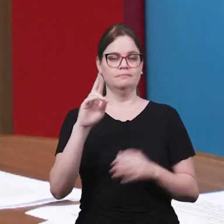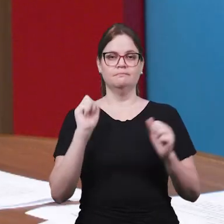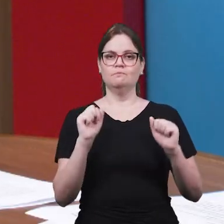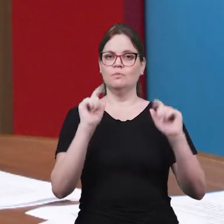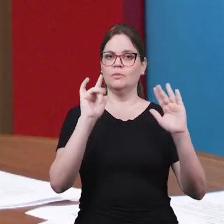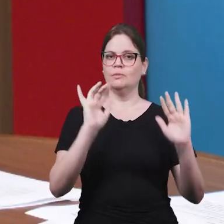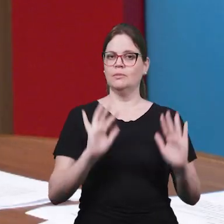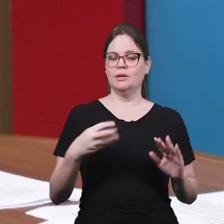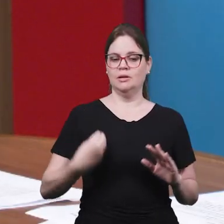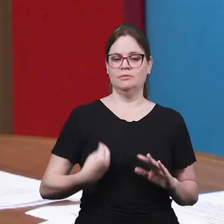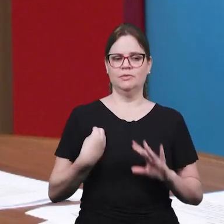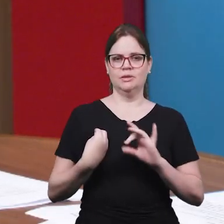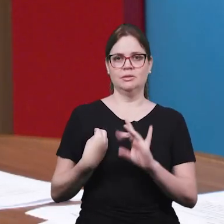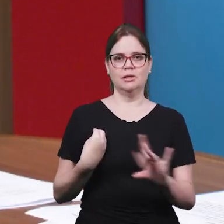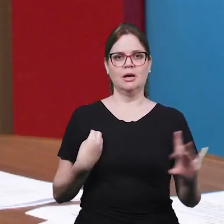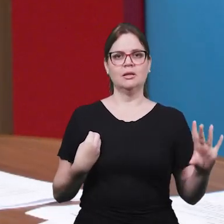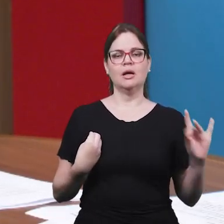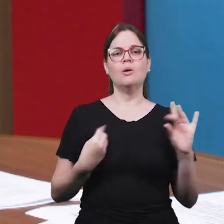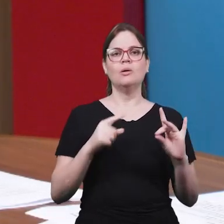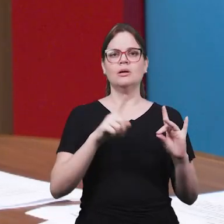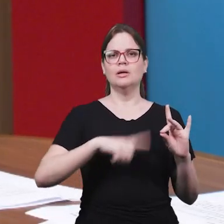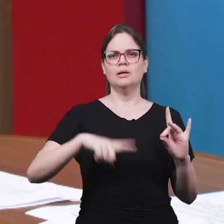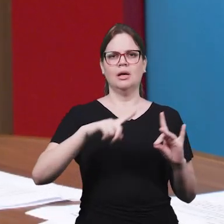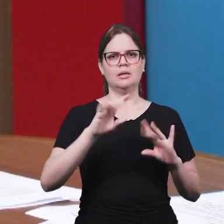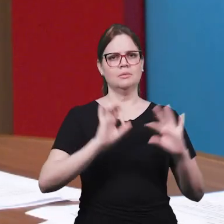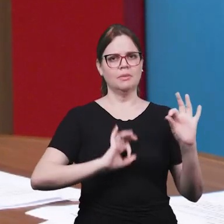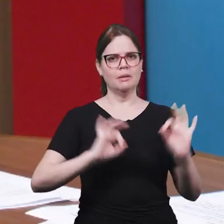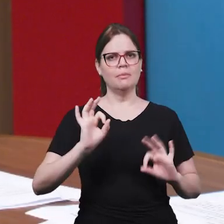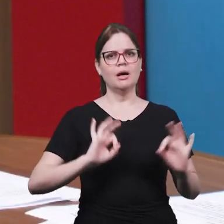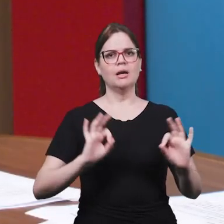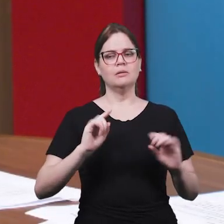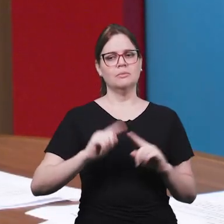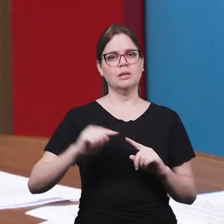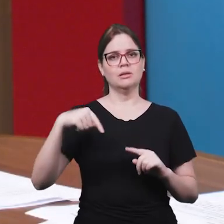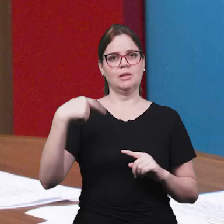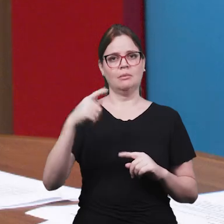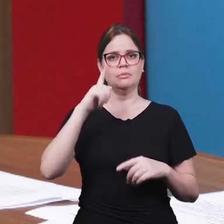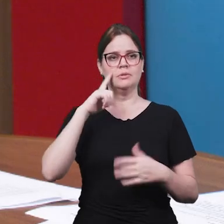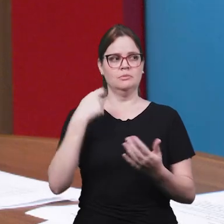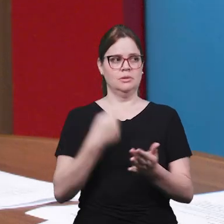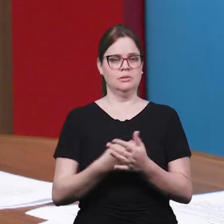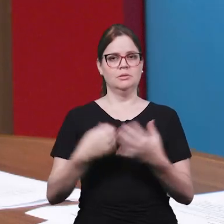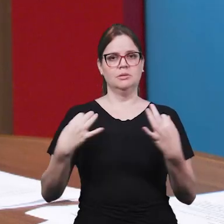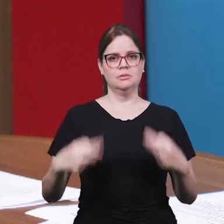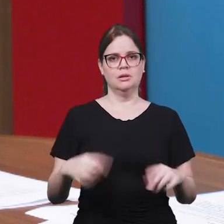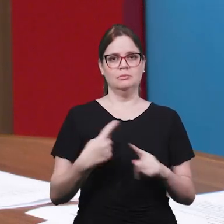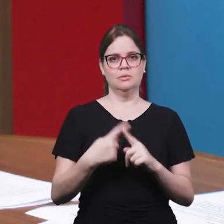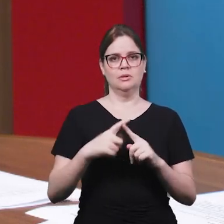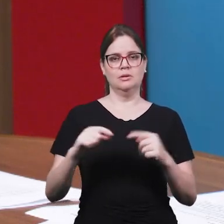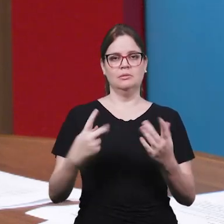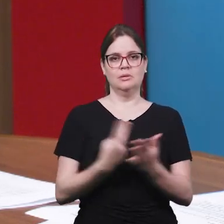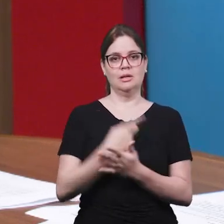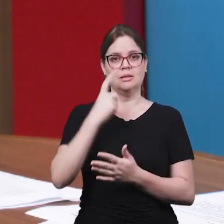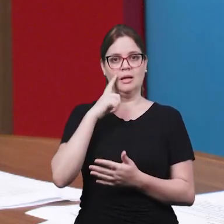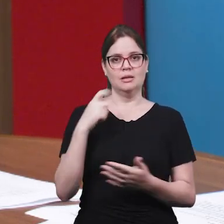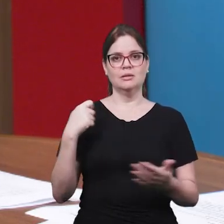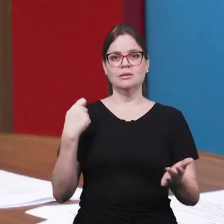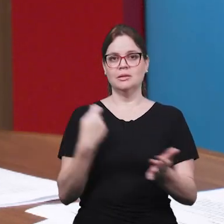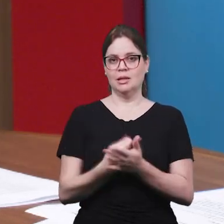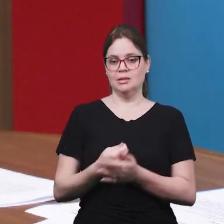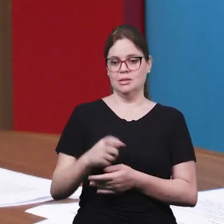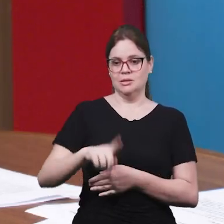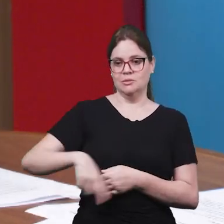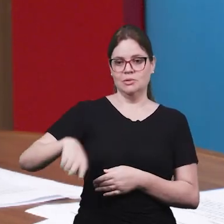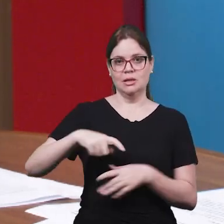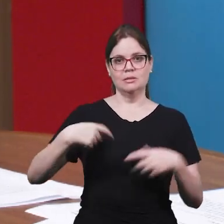deles, preparando-os para essa decisão. E essa decisão que eles tomam, certamente, né,